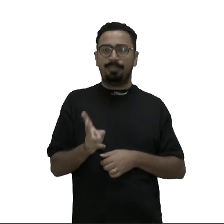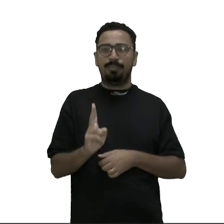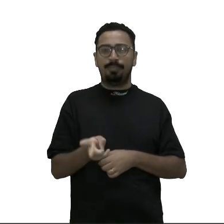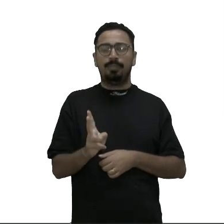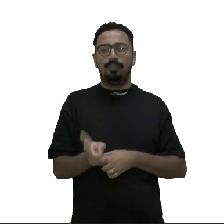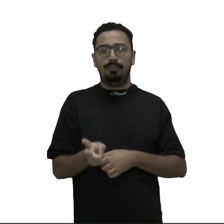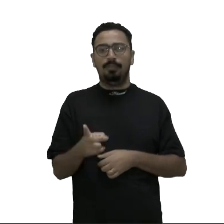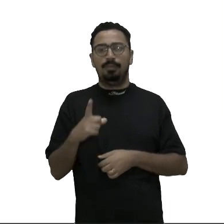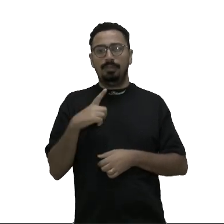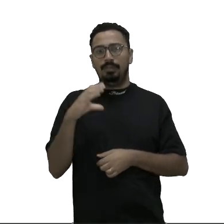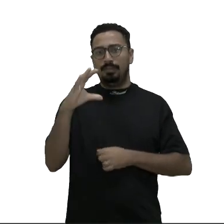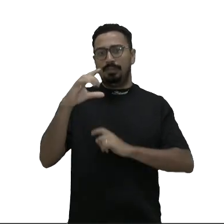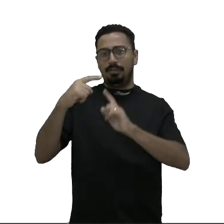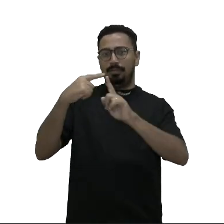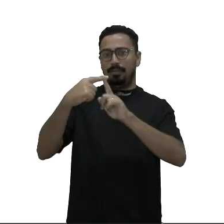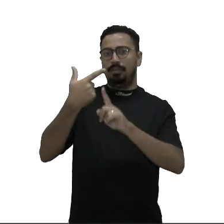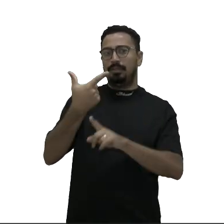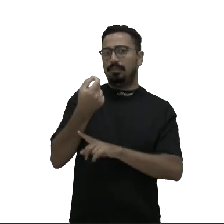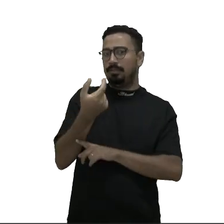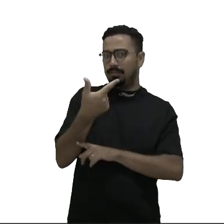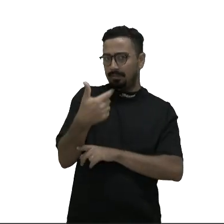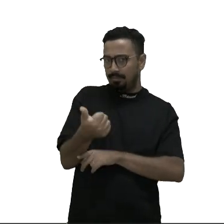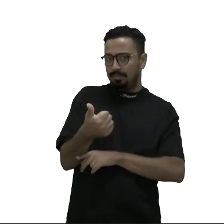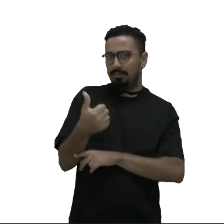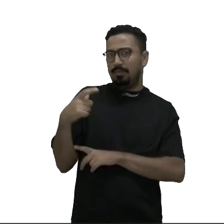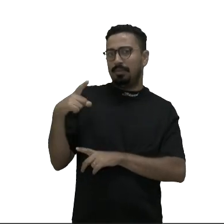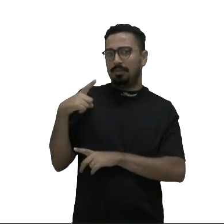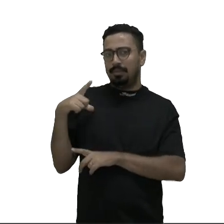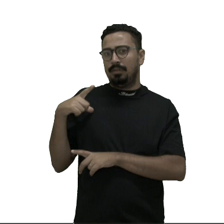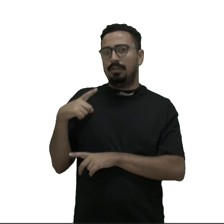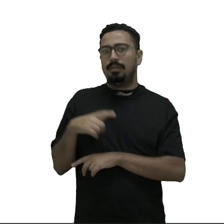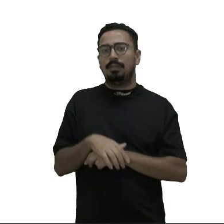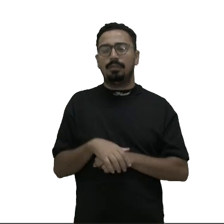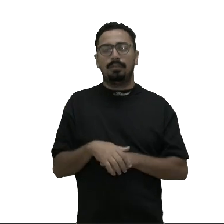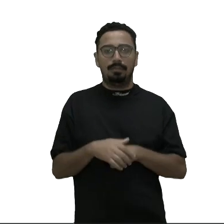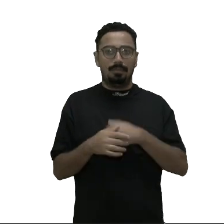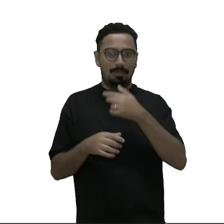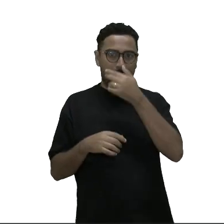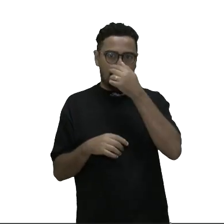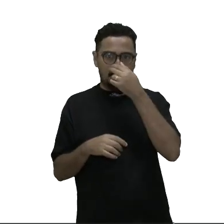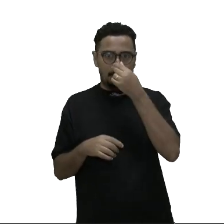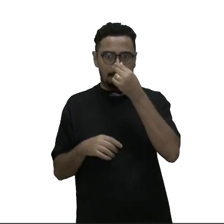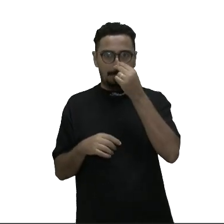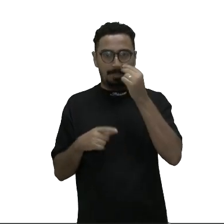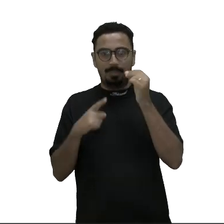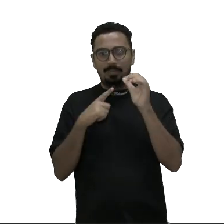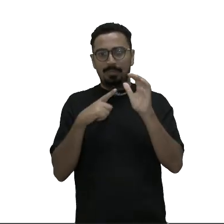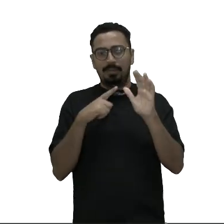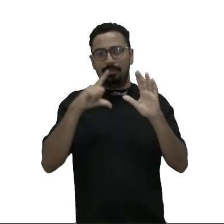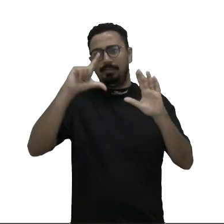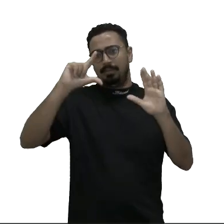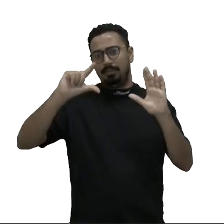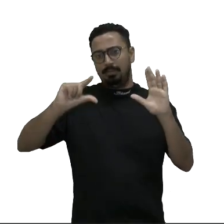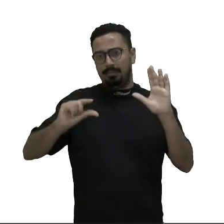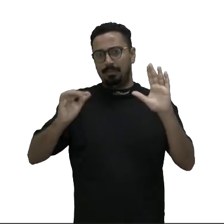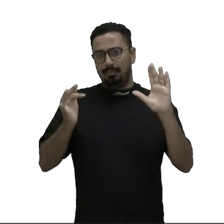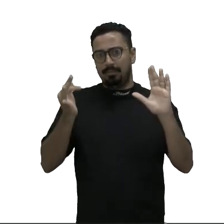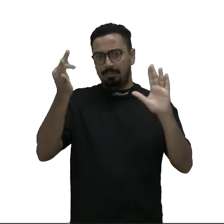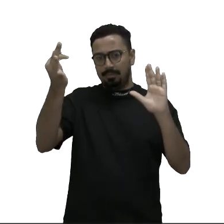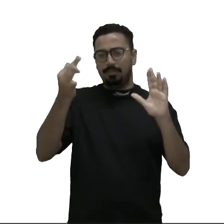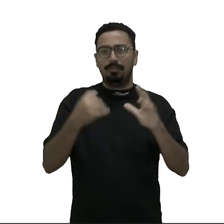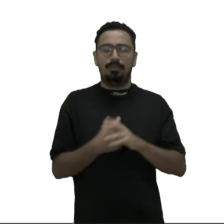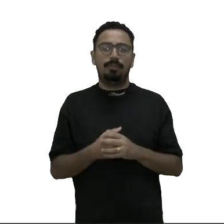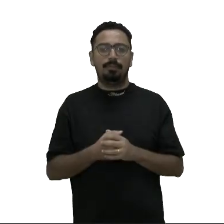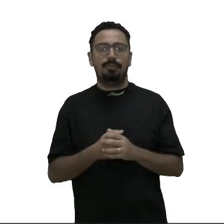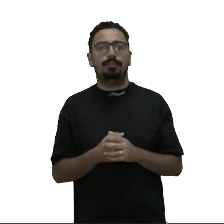do C+, em 2021, que vai, inclusive, diminuindo para o futuro. Pode passar, por